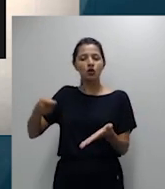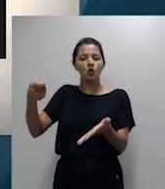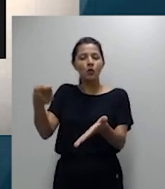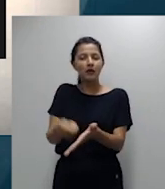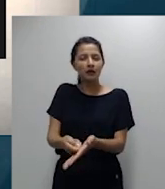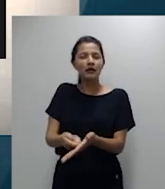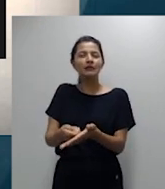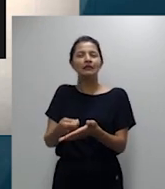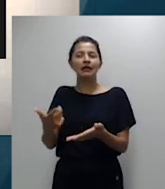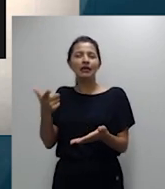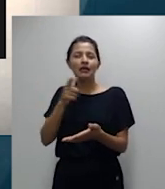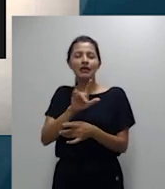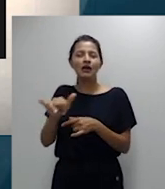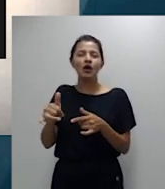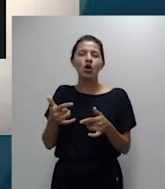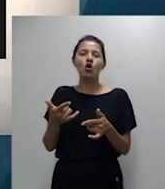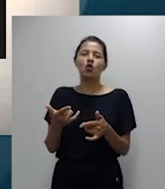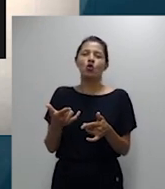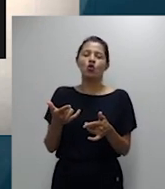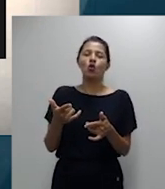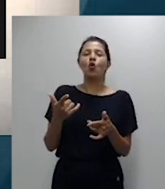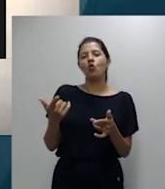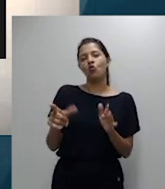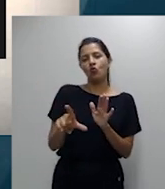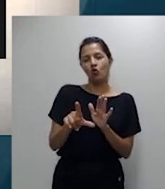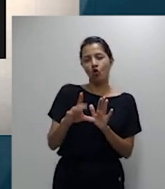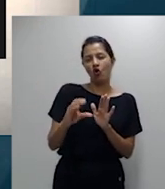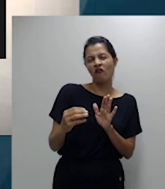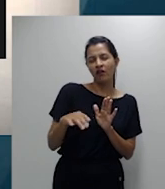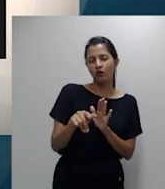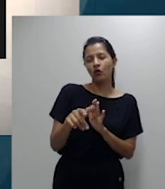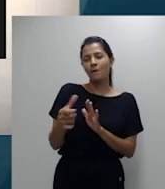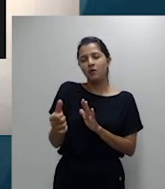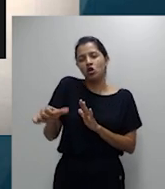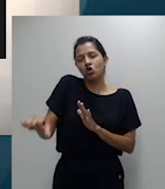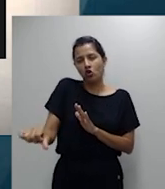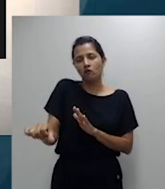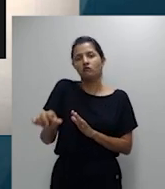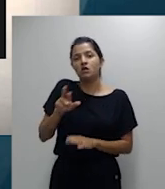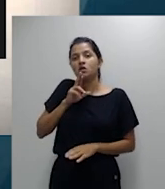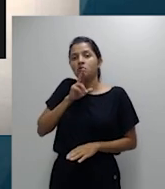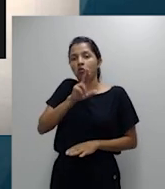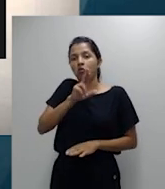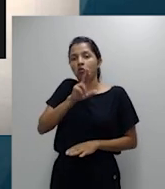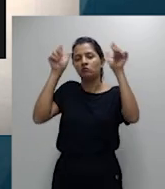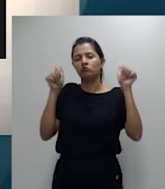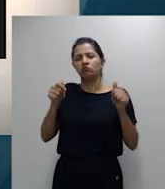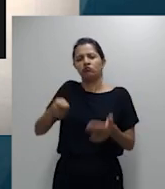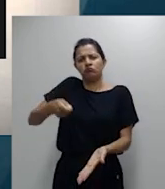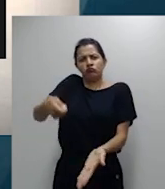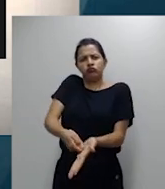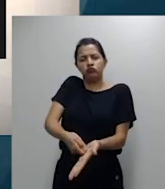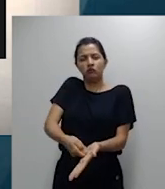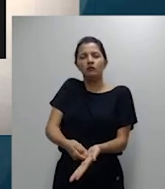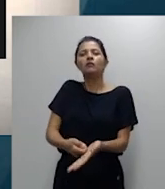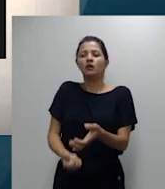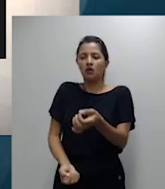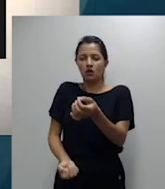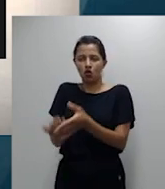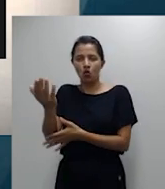com convênio 6 Norte a resposta do tribunal foi círculo a construir uma